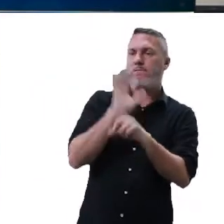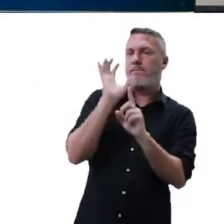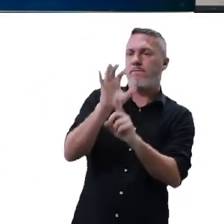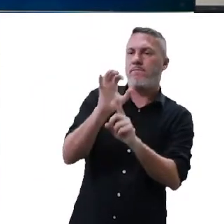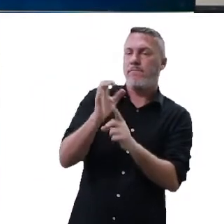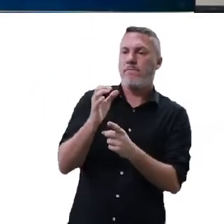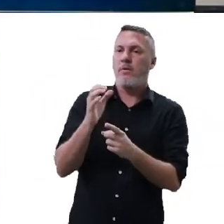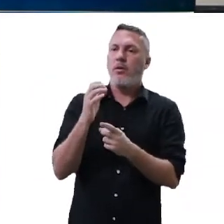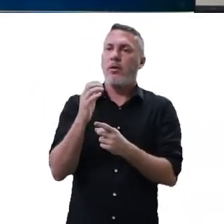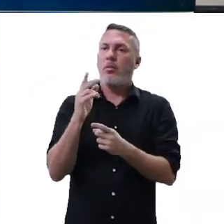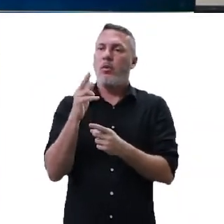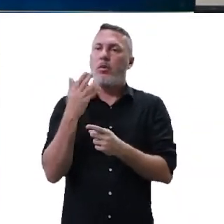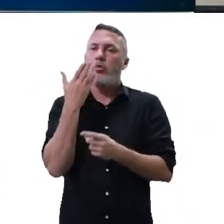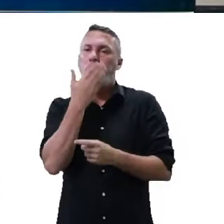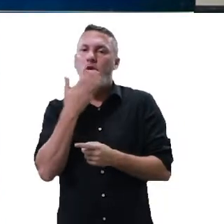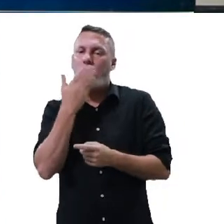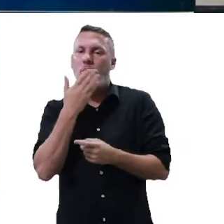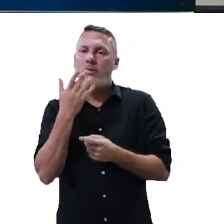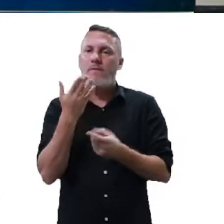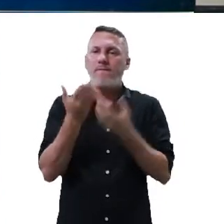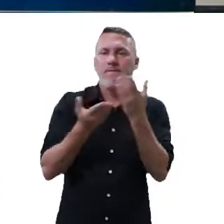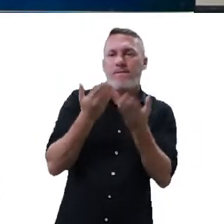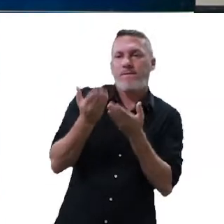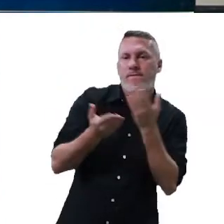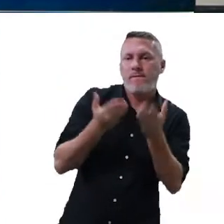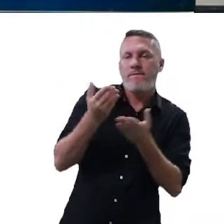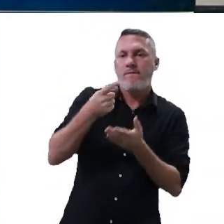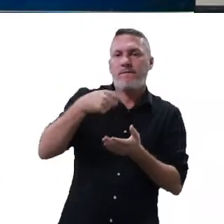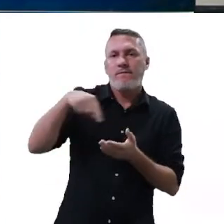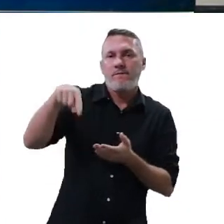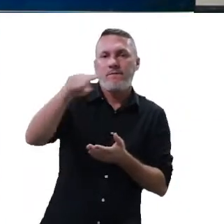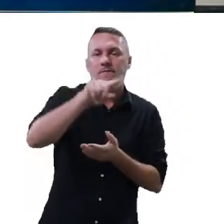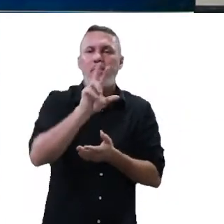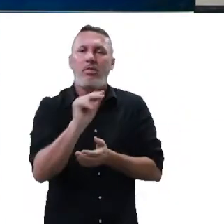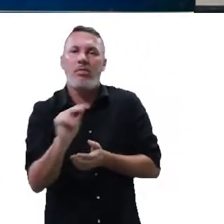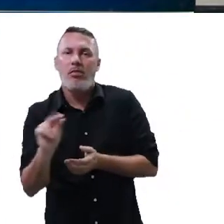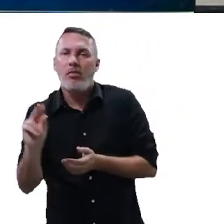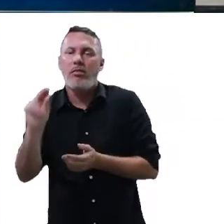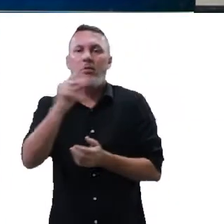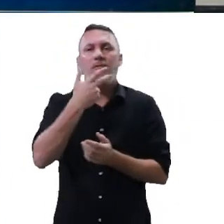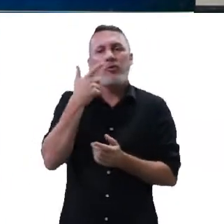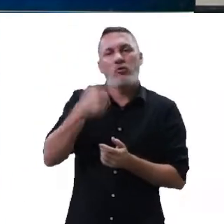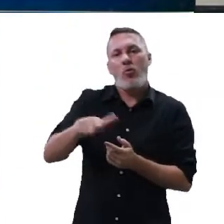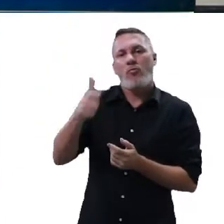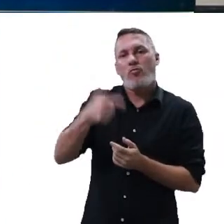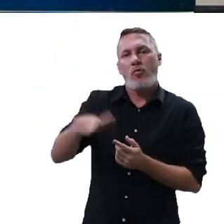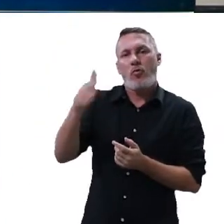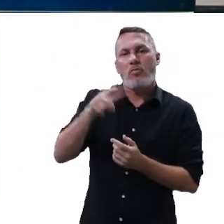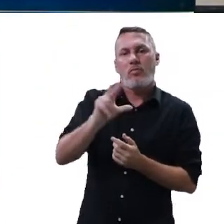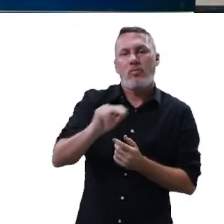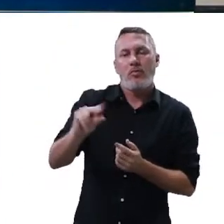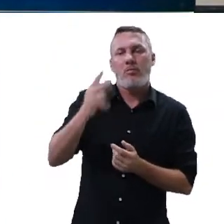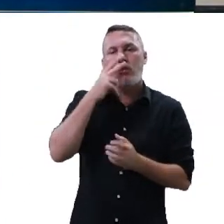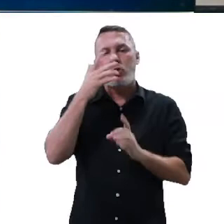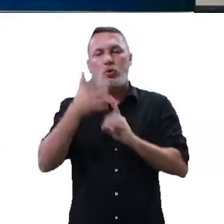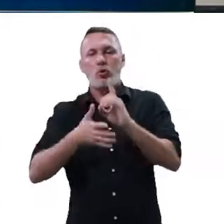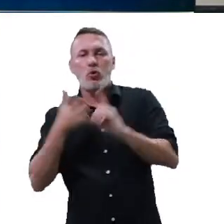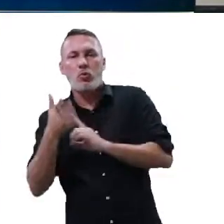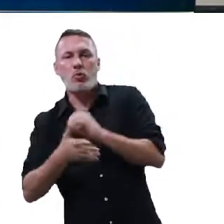de persuasão, técnicas de convencimento, né? Ou técnicas retóricas,